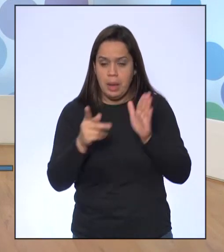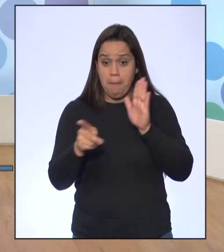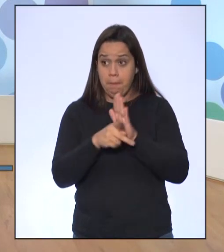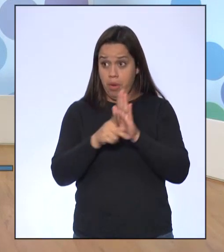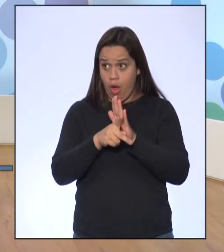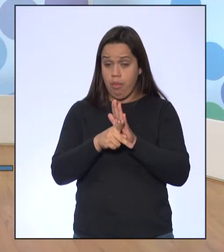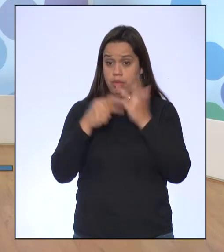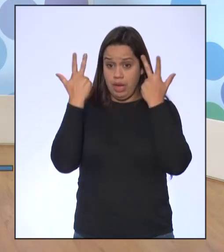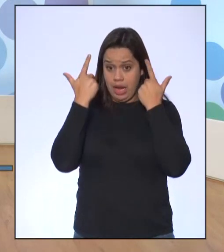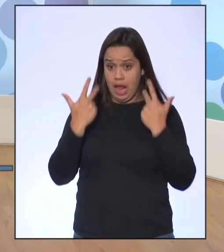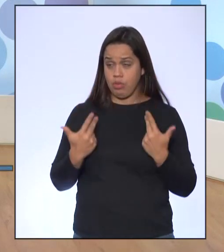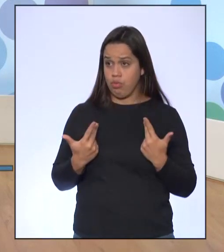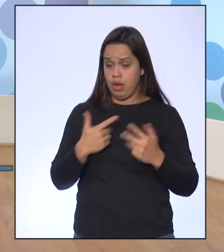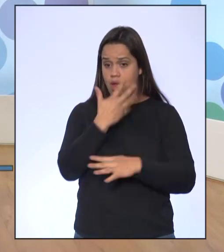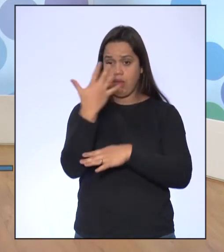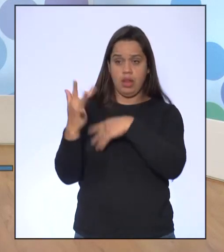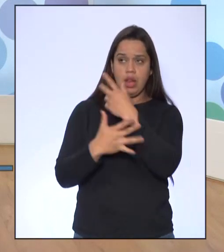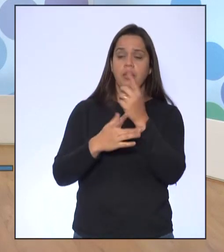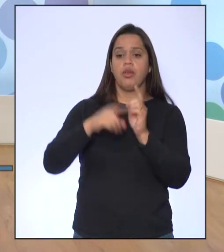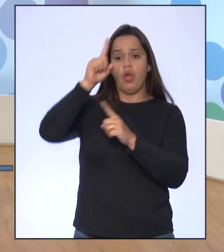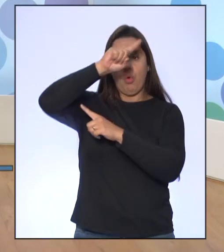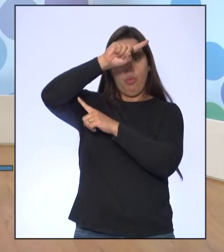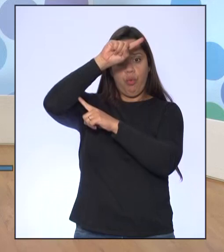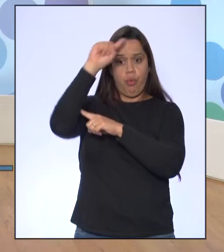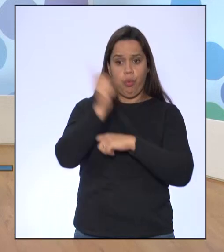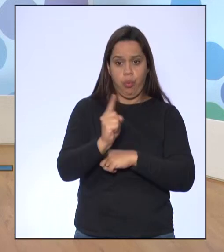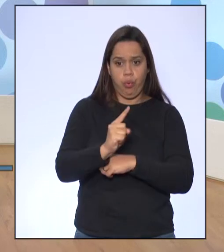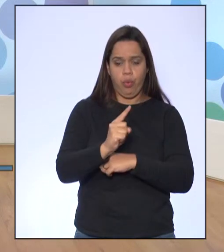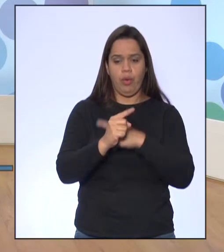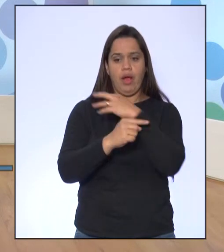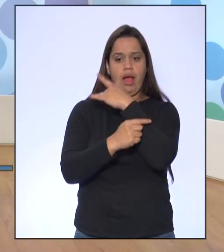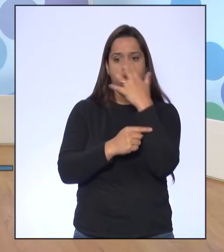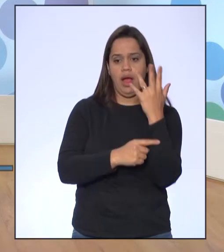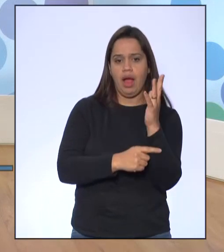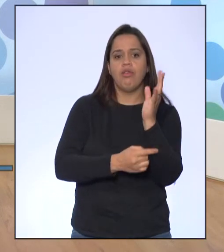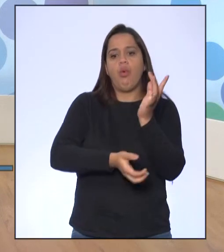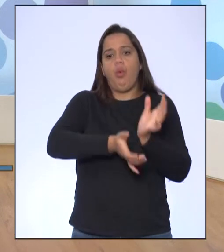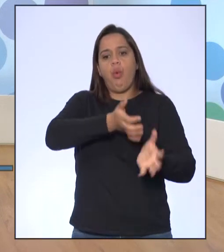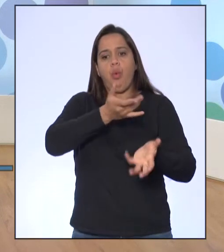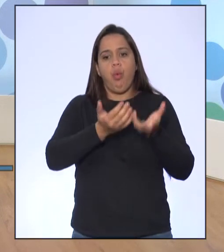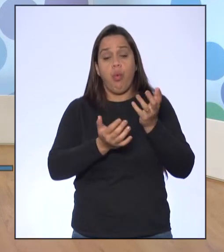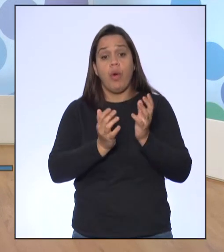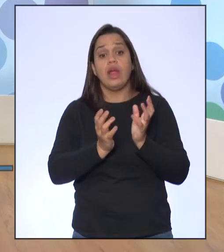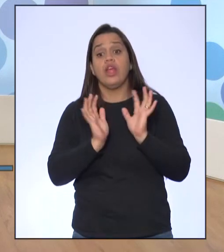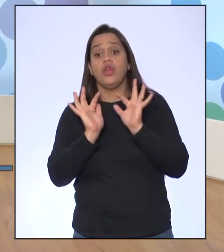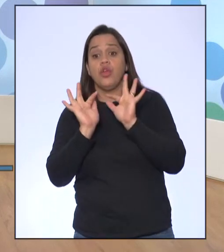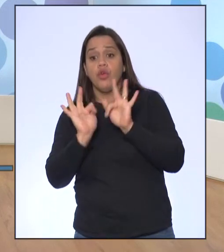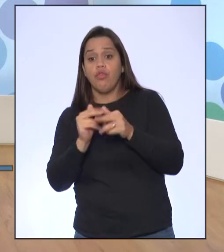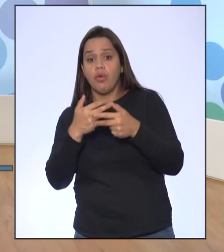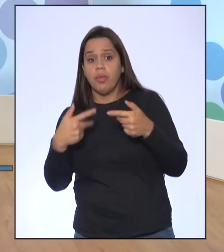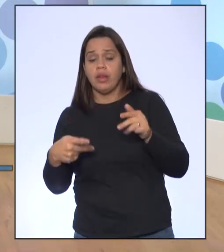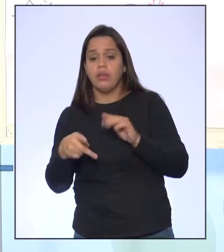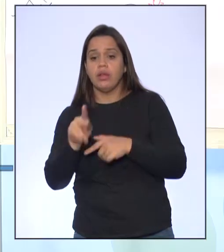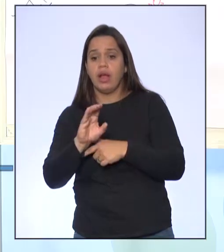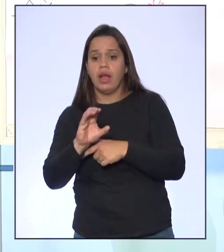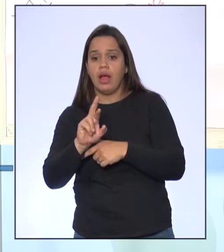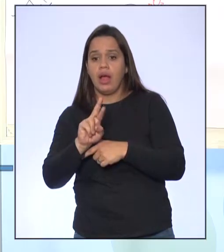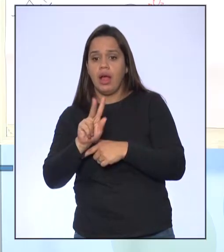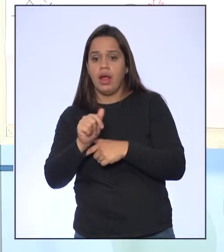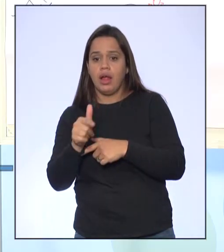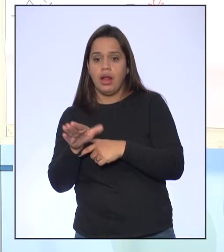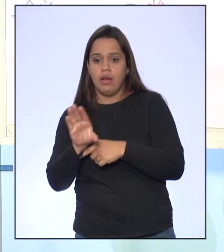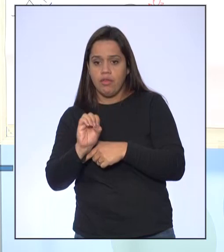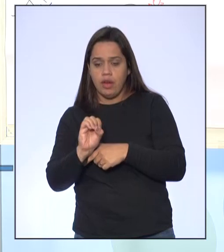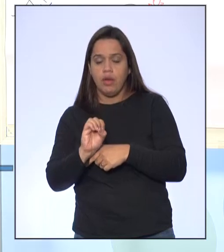aquela árvore entre em combustão, né? E qual o produto final? Carvão, antes era lenha. Também vai gerar o